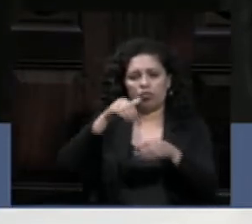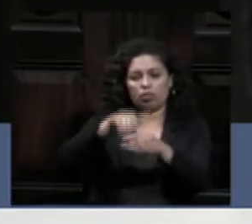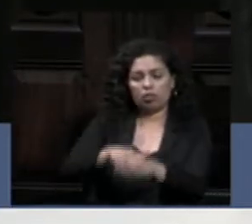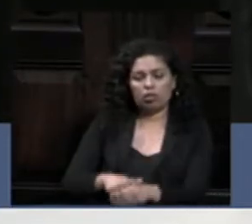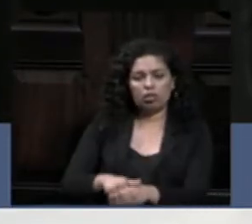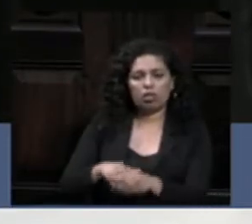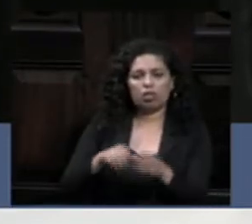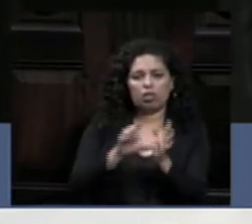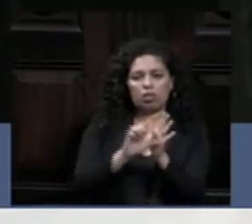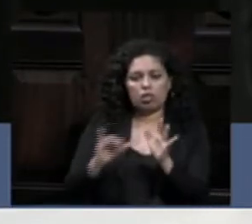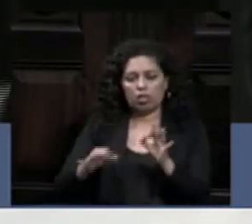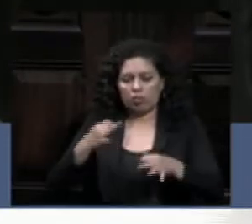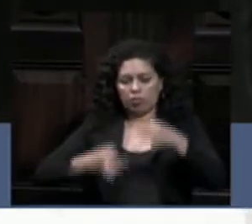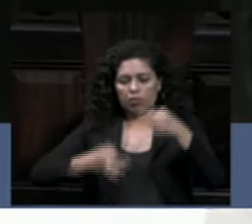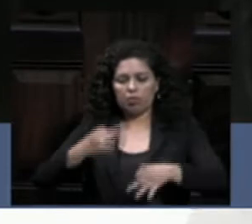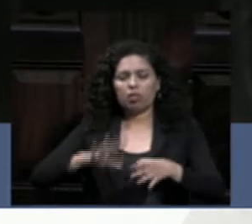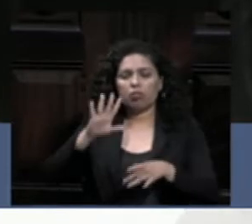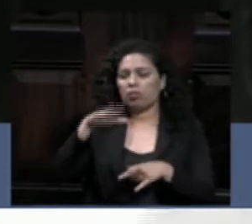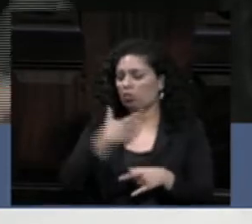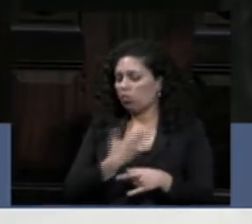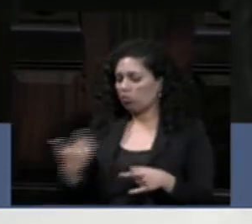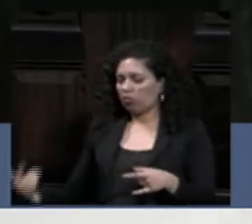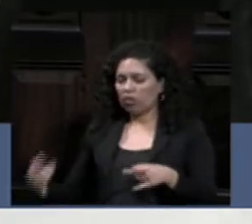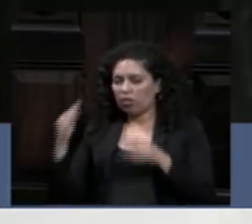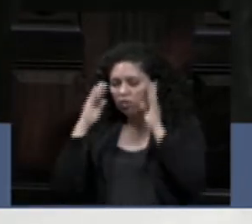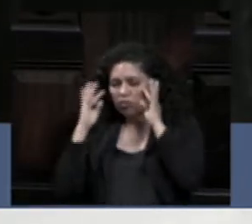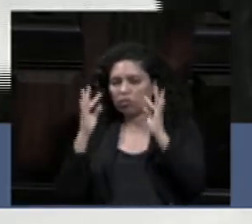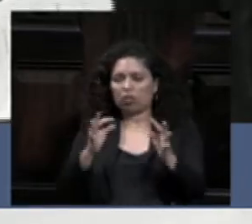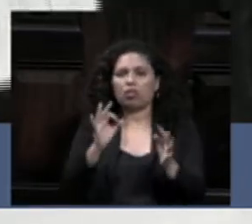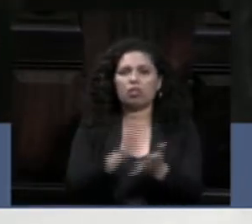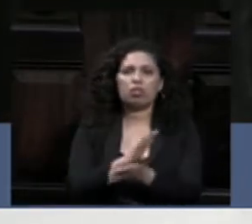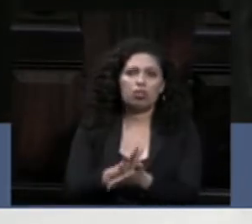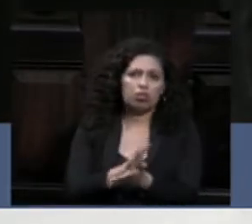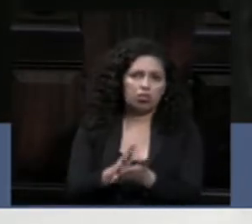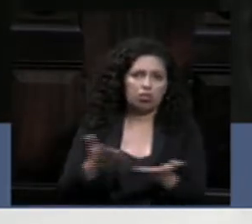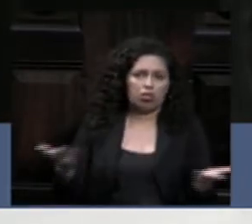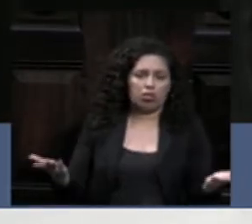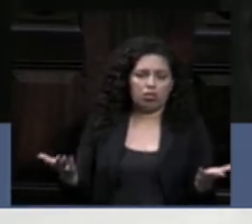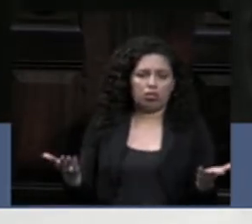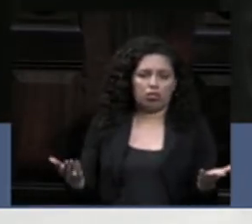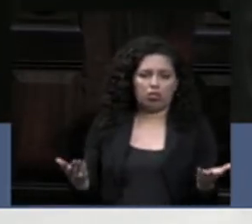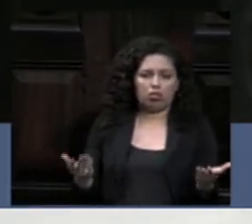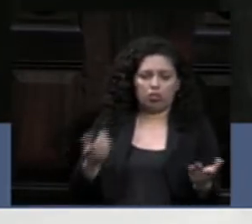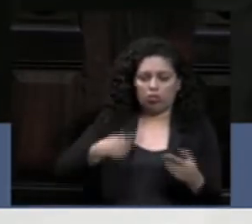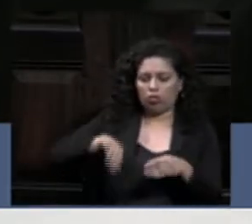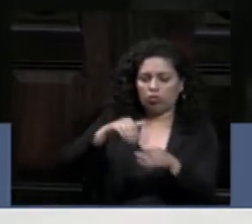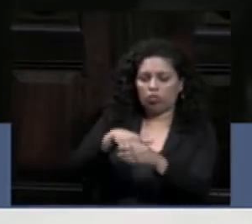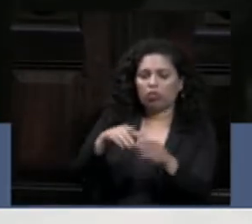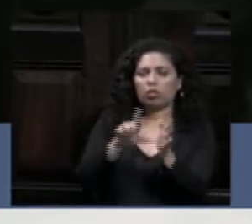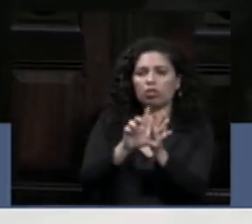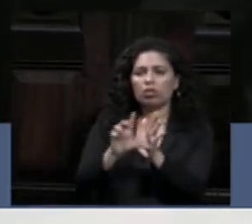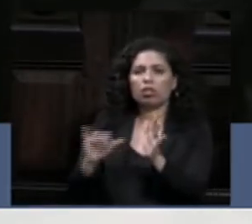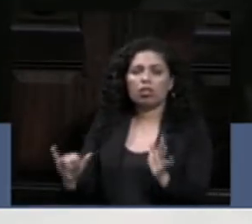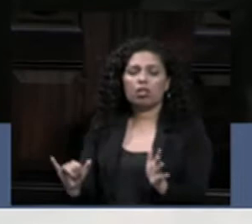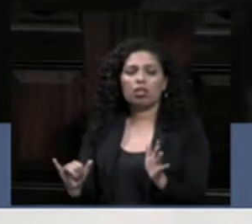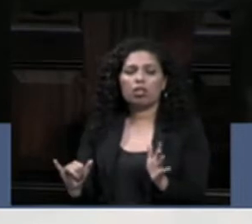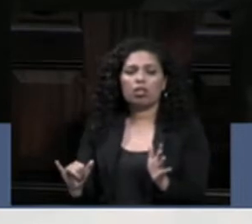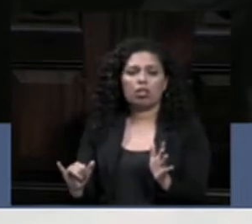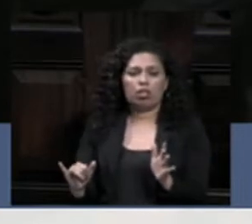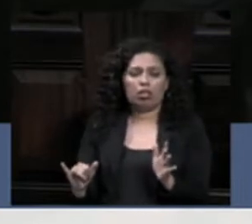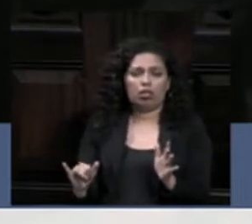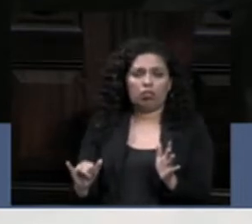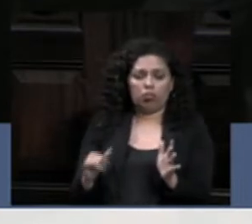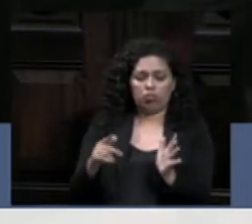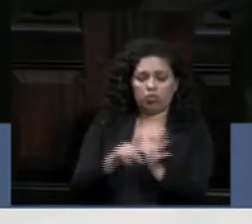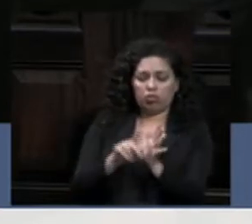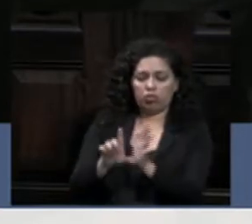visão política efetiva? De que adianta votarmos as matérias, um projeto de lei dessa envergadura, de que trata